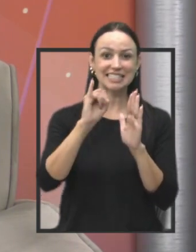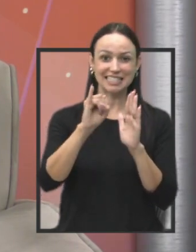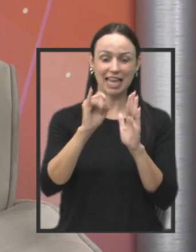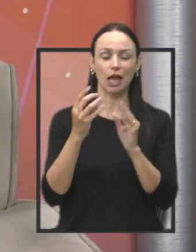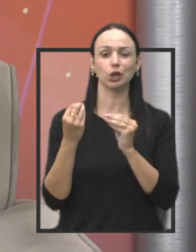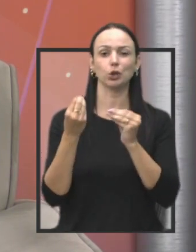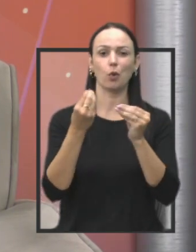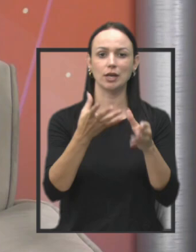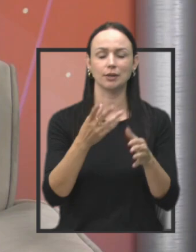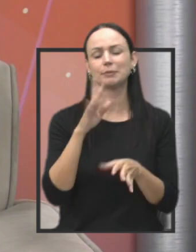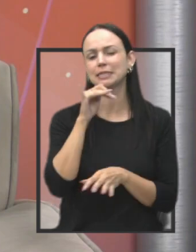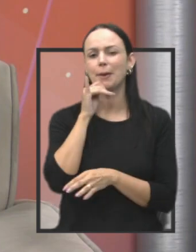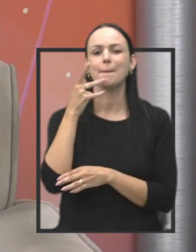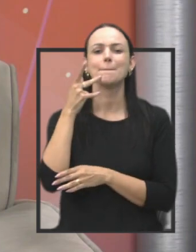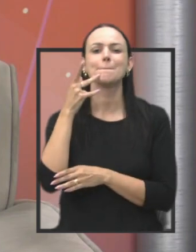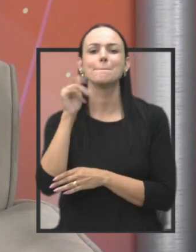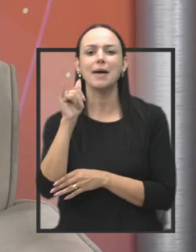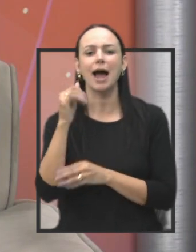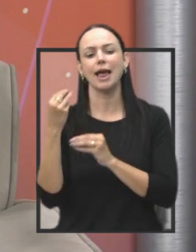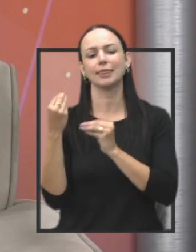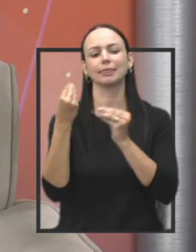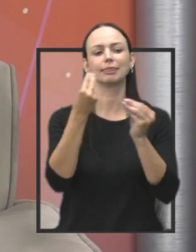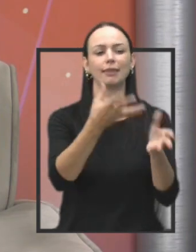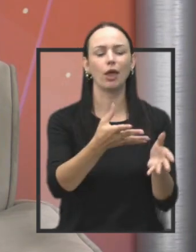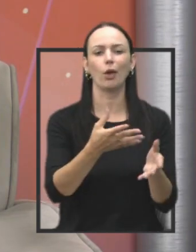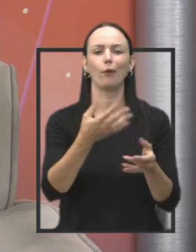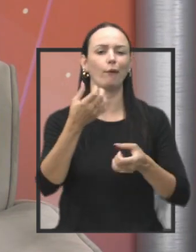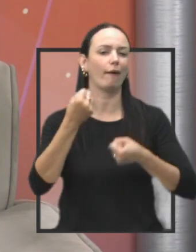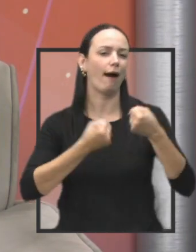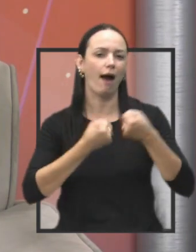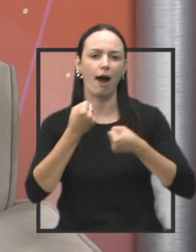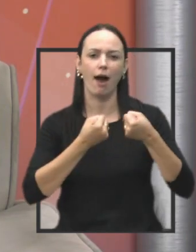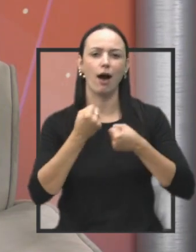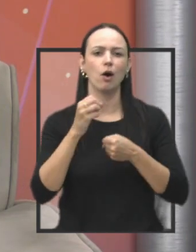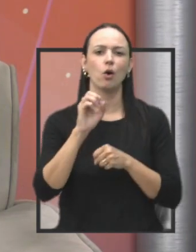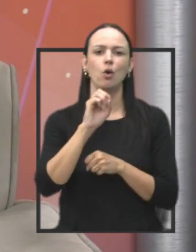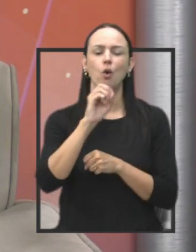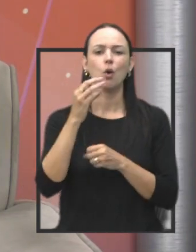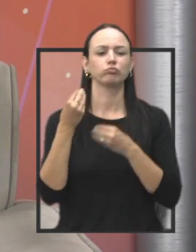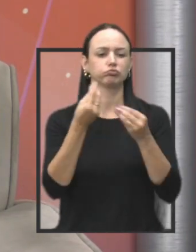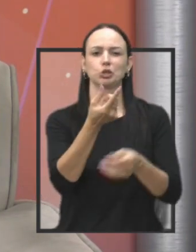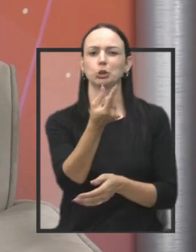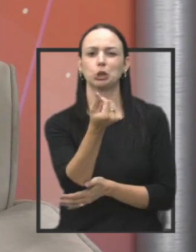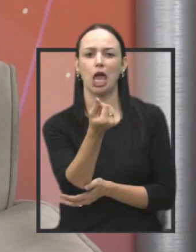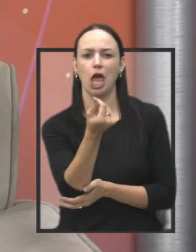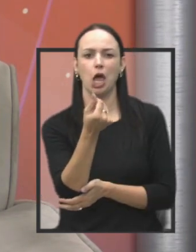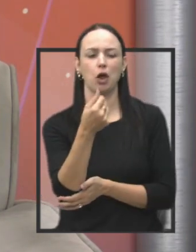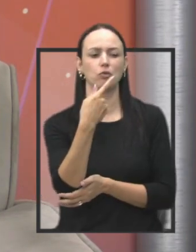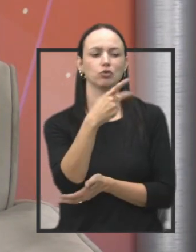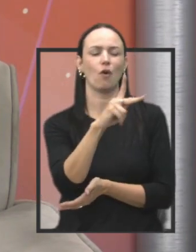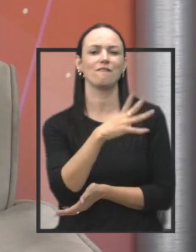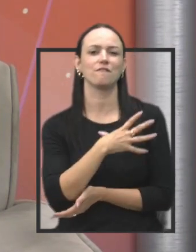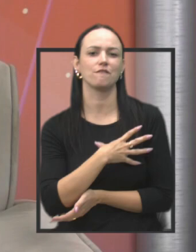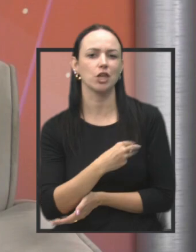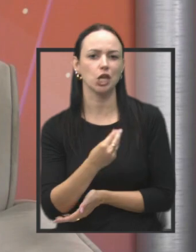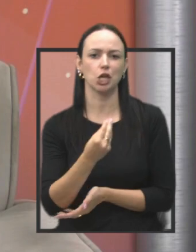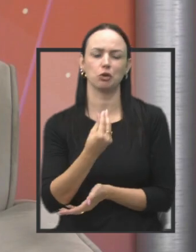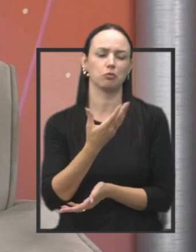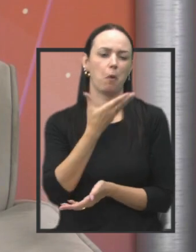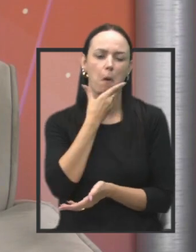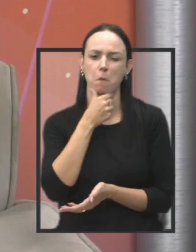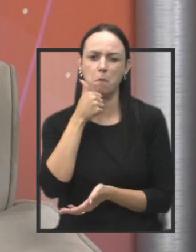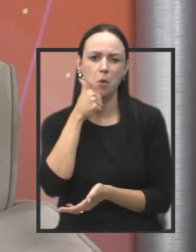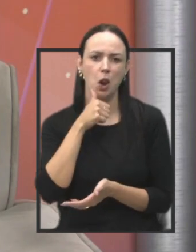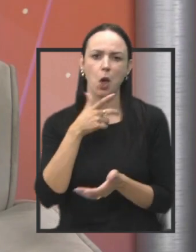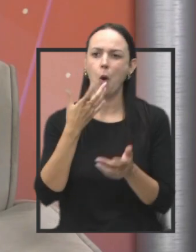ultrapassou, o pai fez uma doação, deu um carro, ou fez uma doação em espécie para o filho, para a filha,